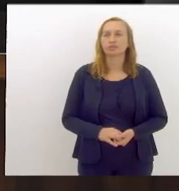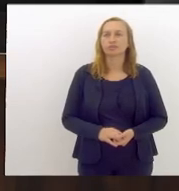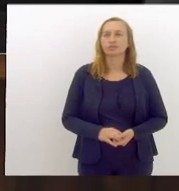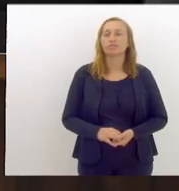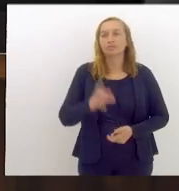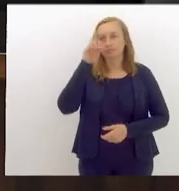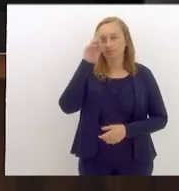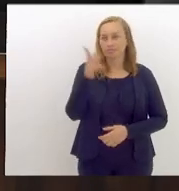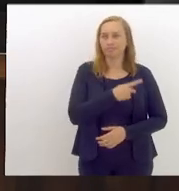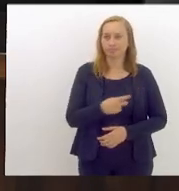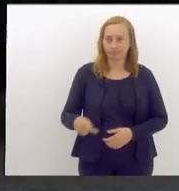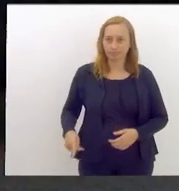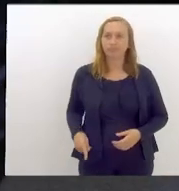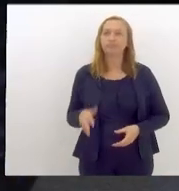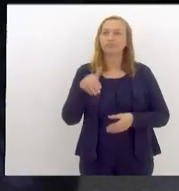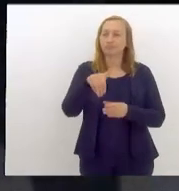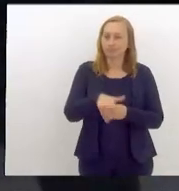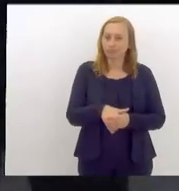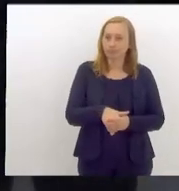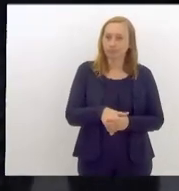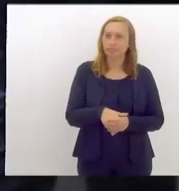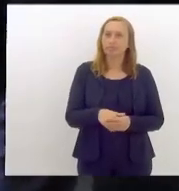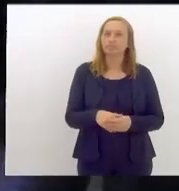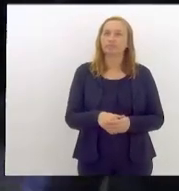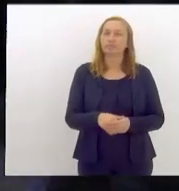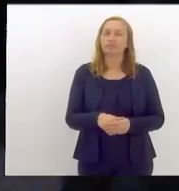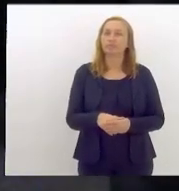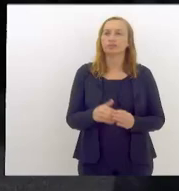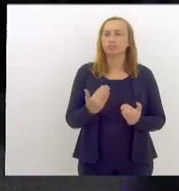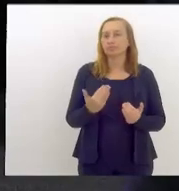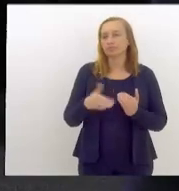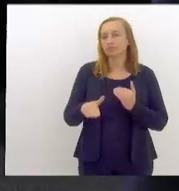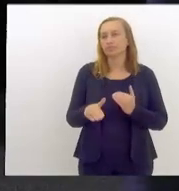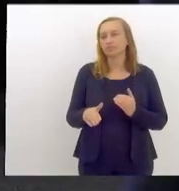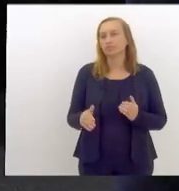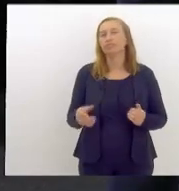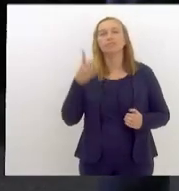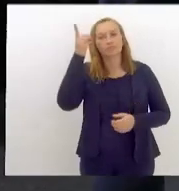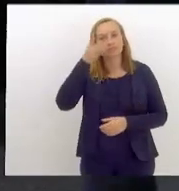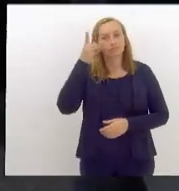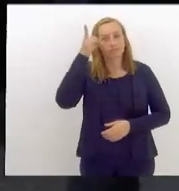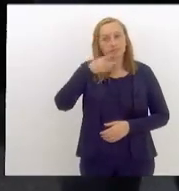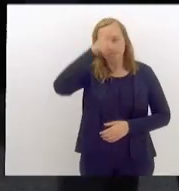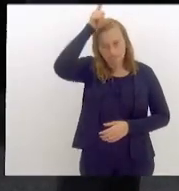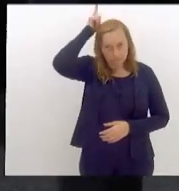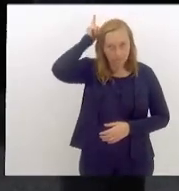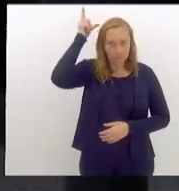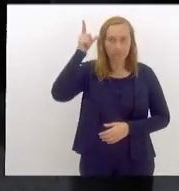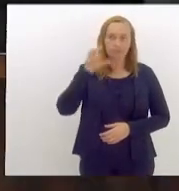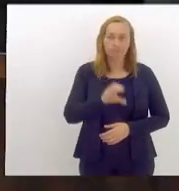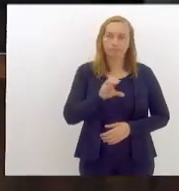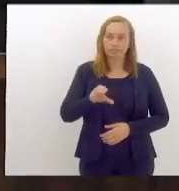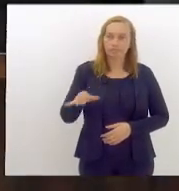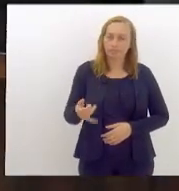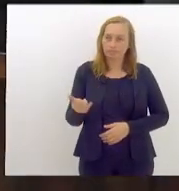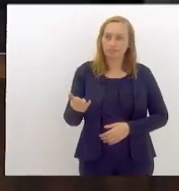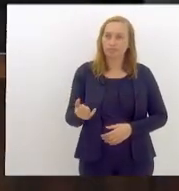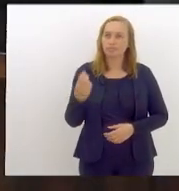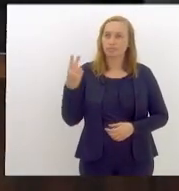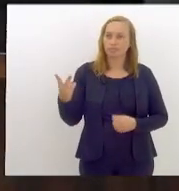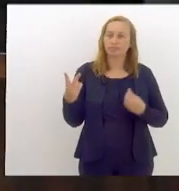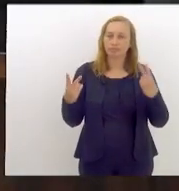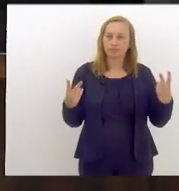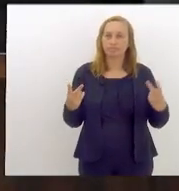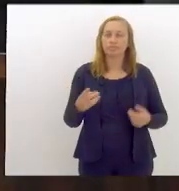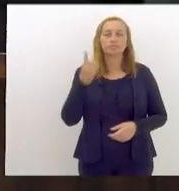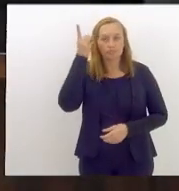senhor presidente voto com voto divergente do deputado Luiz Paulo na ccj 2 a